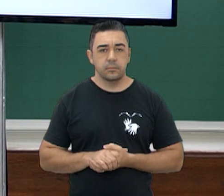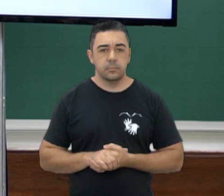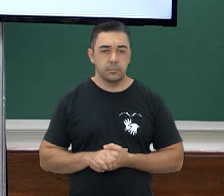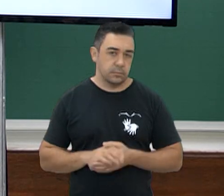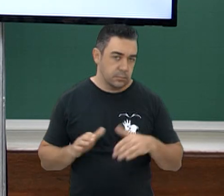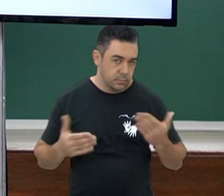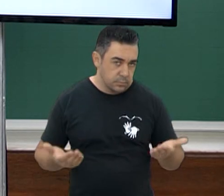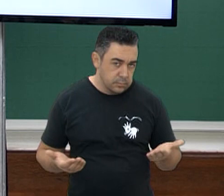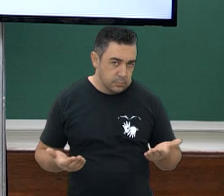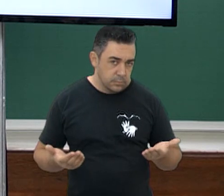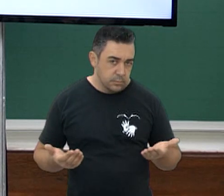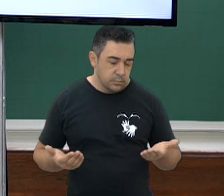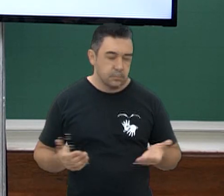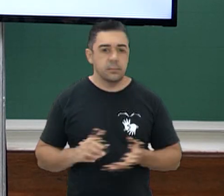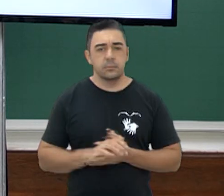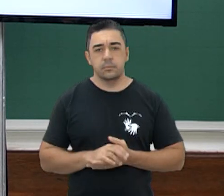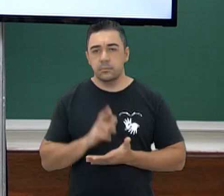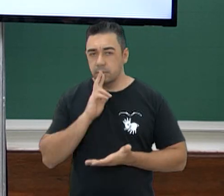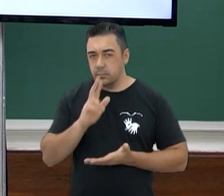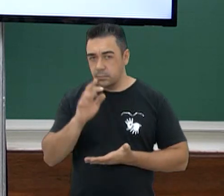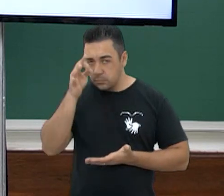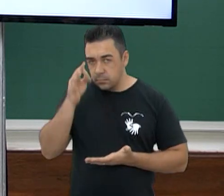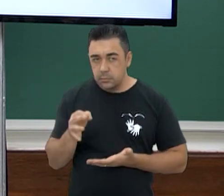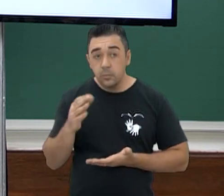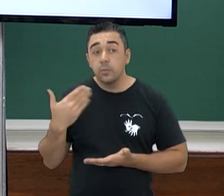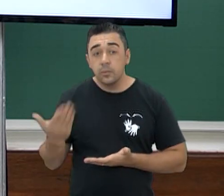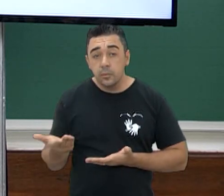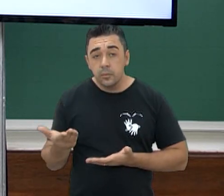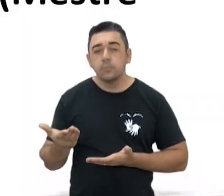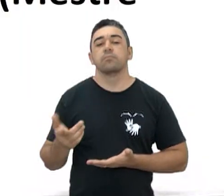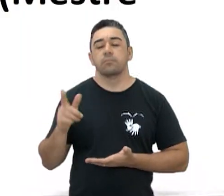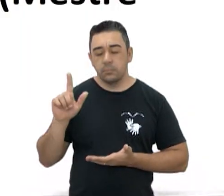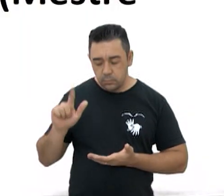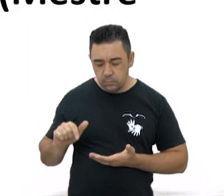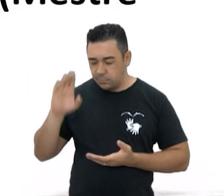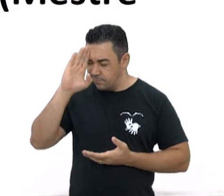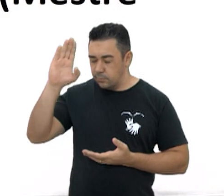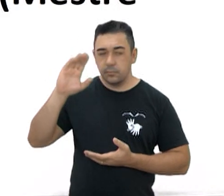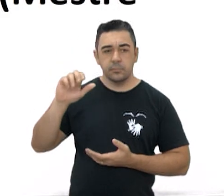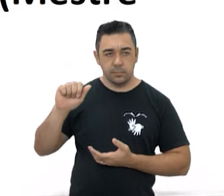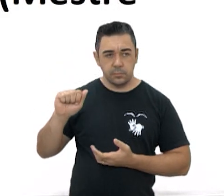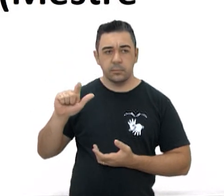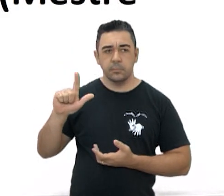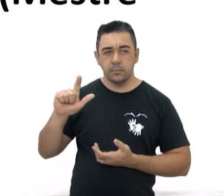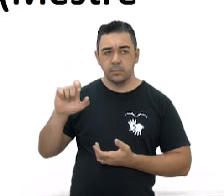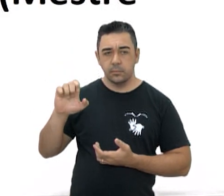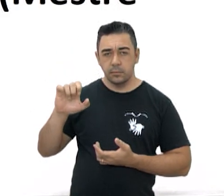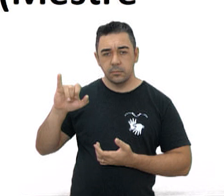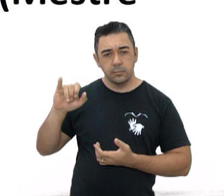Então, pessoal, a resposta certa é Aleijadinho, Antônio Francisco de